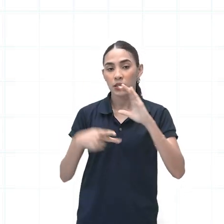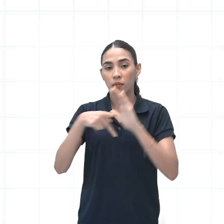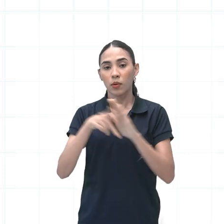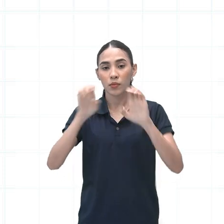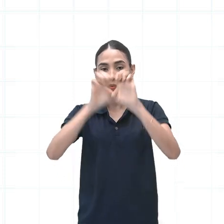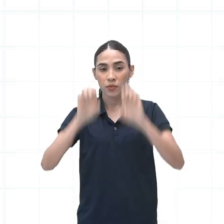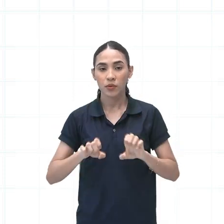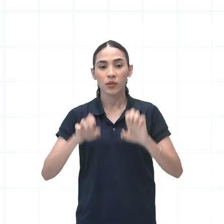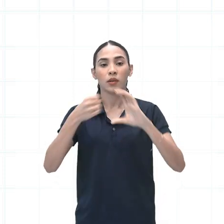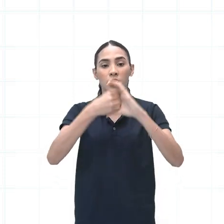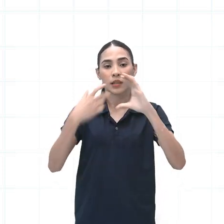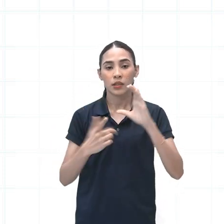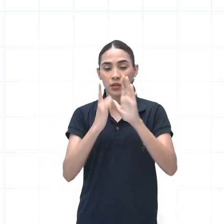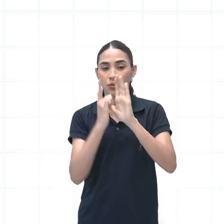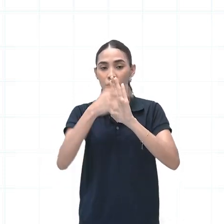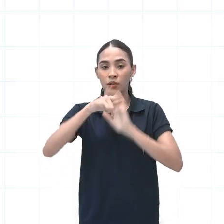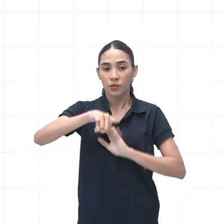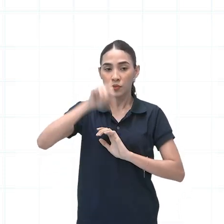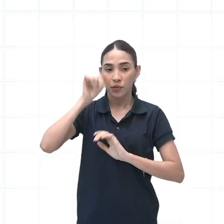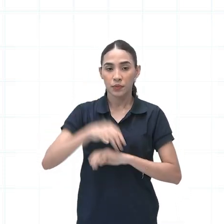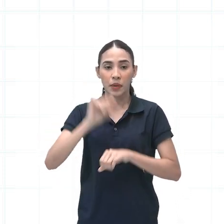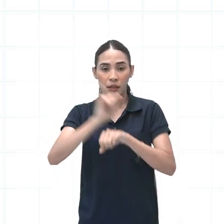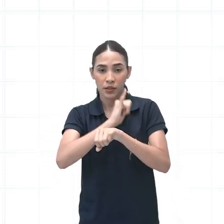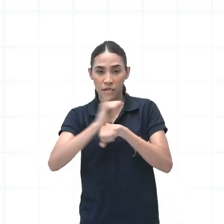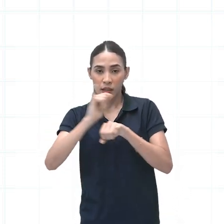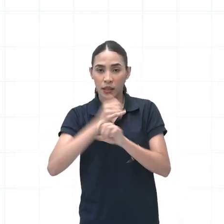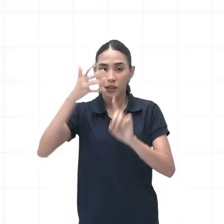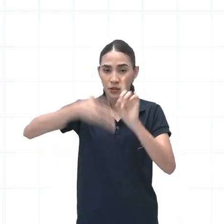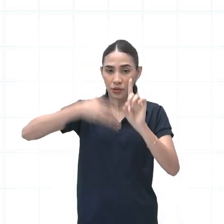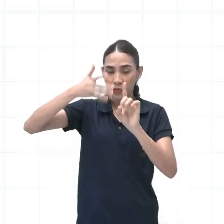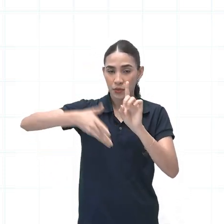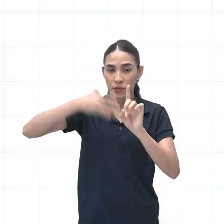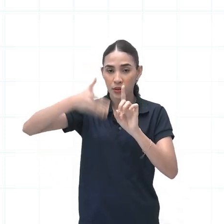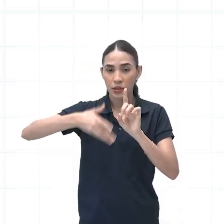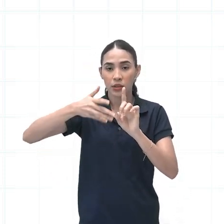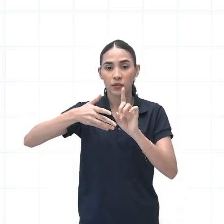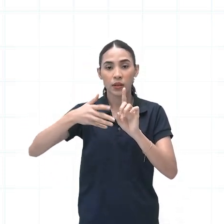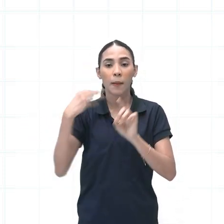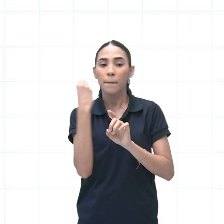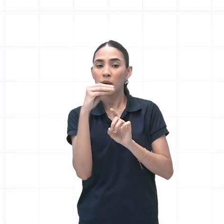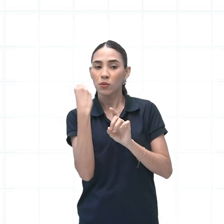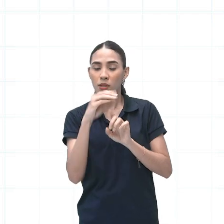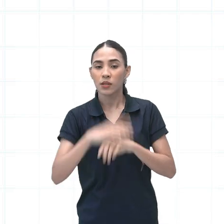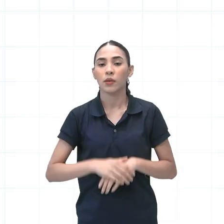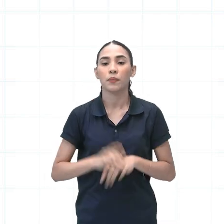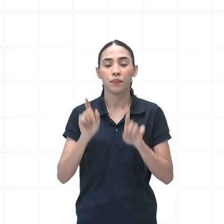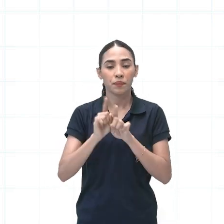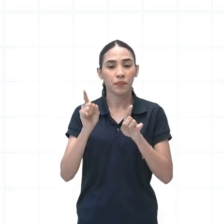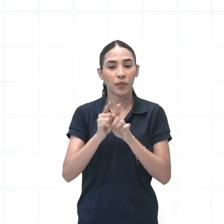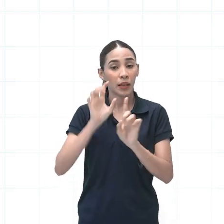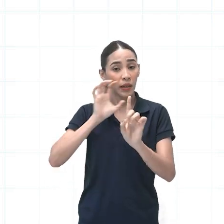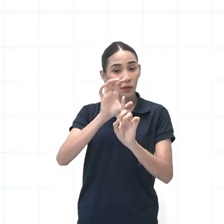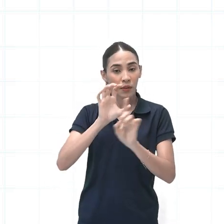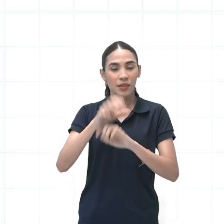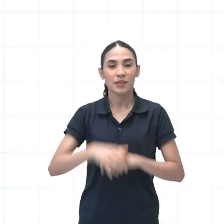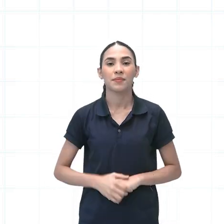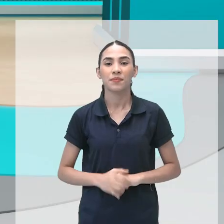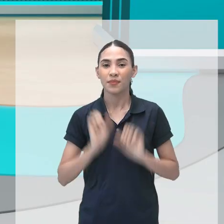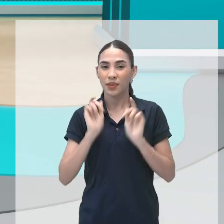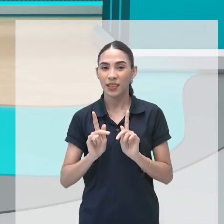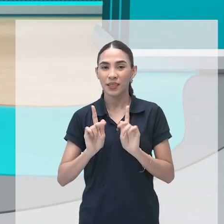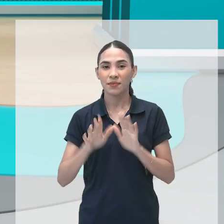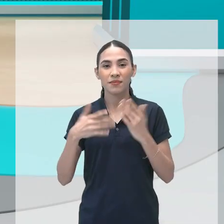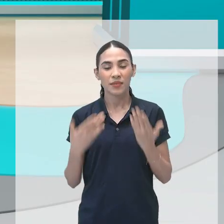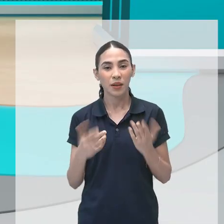estruturais e características do gênero escolhido, estratégias discursivas de persuasão e convencimento,